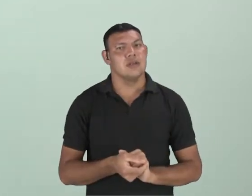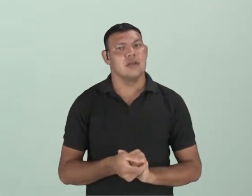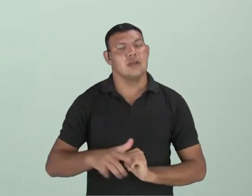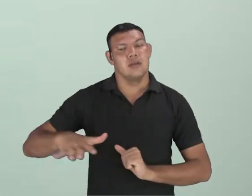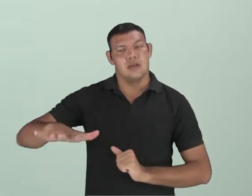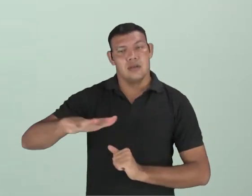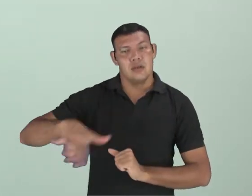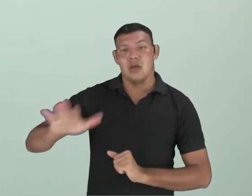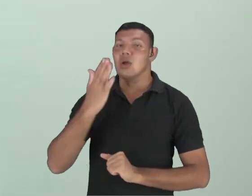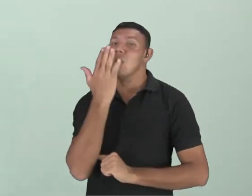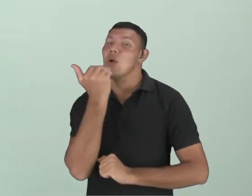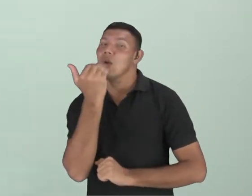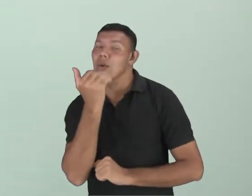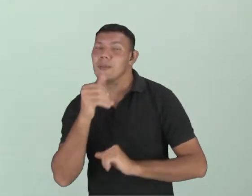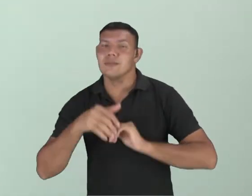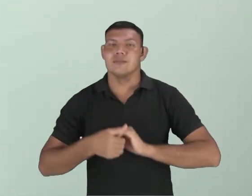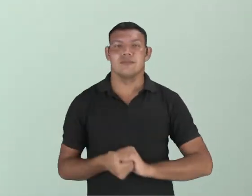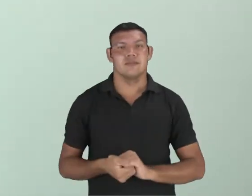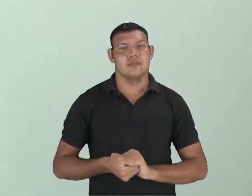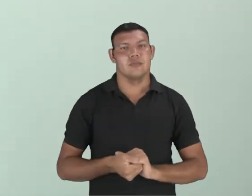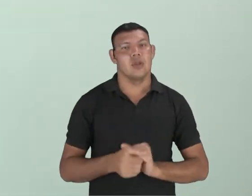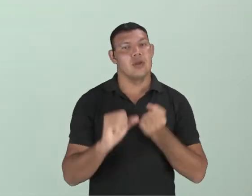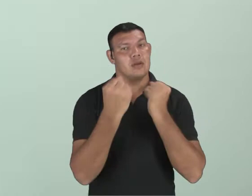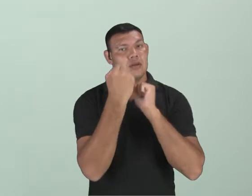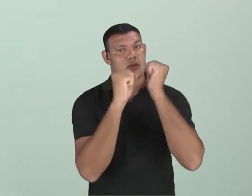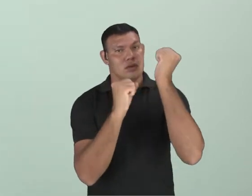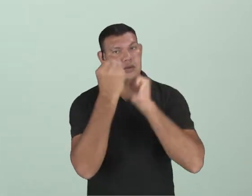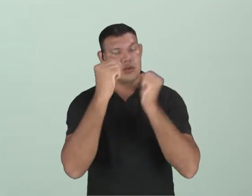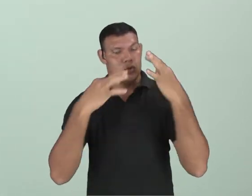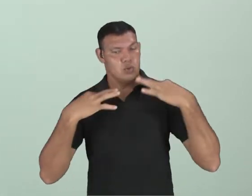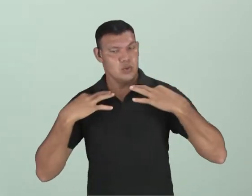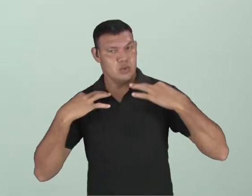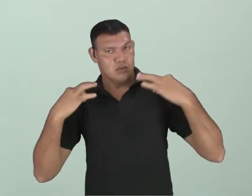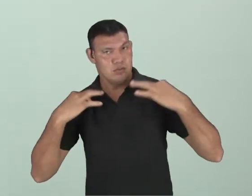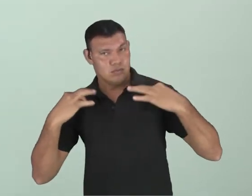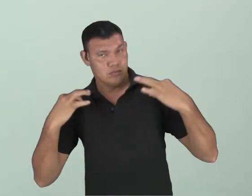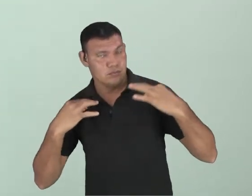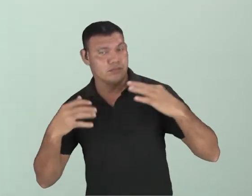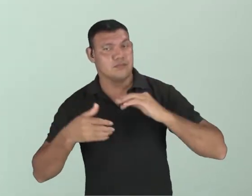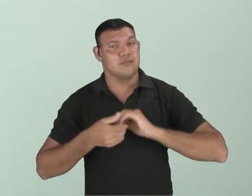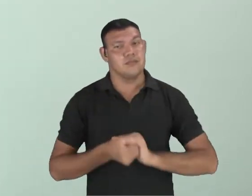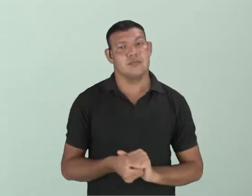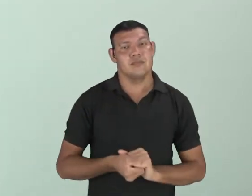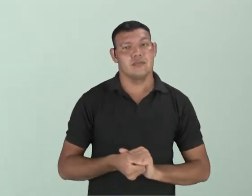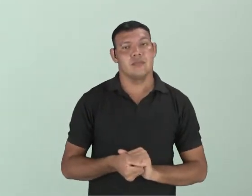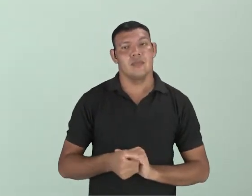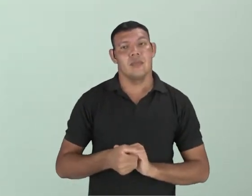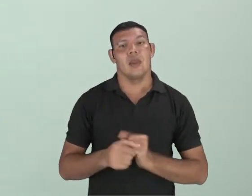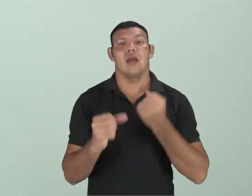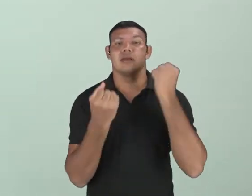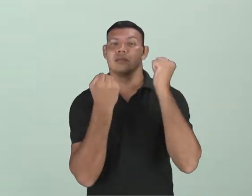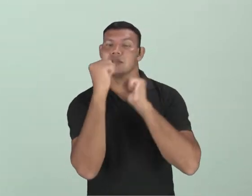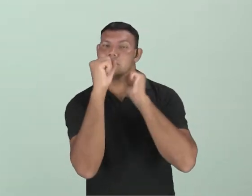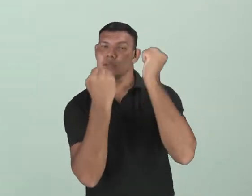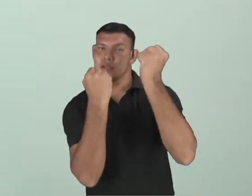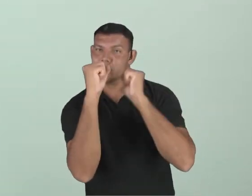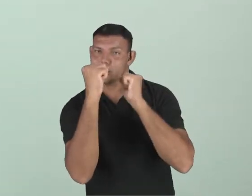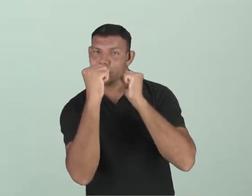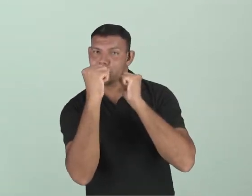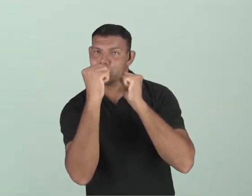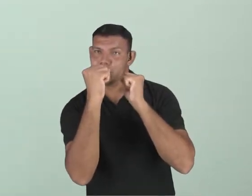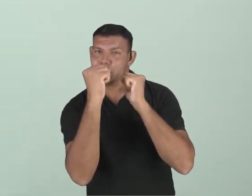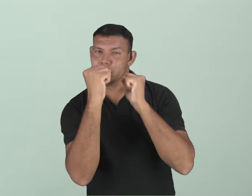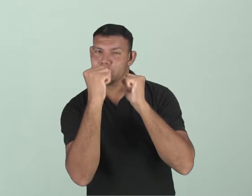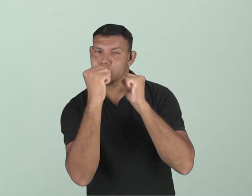ramos alimentícios, nós vamos ter as indústrias têxtil, que vai fabricar as roupas, nós vamos ter